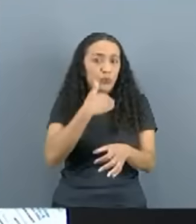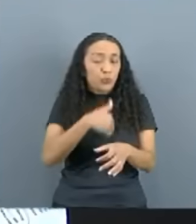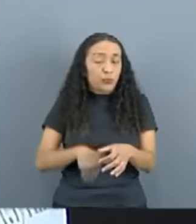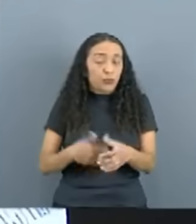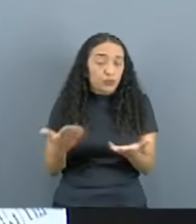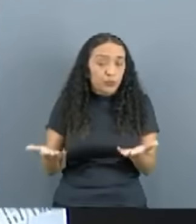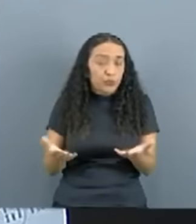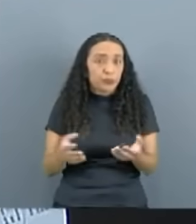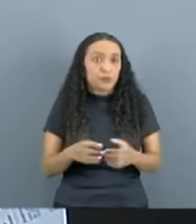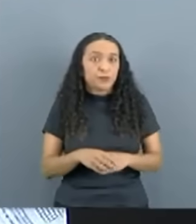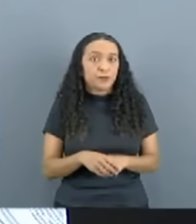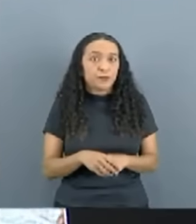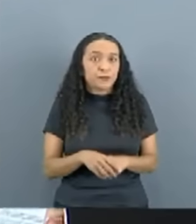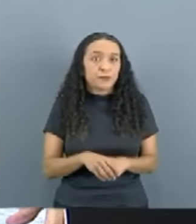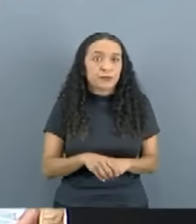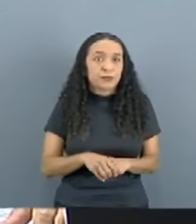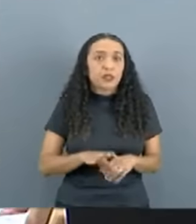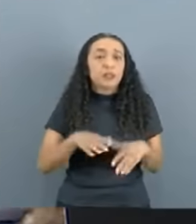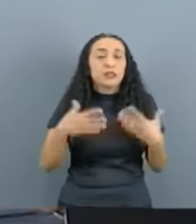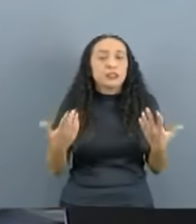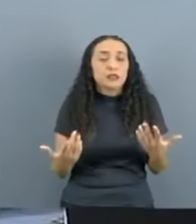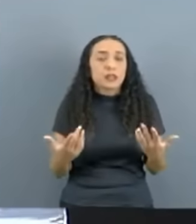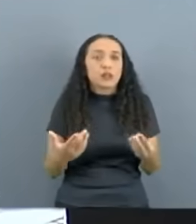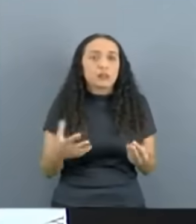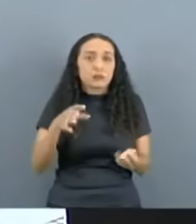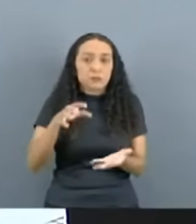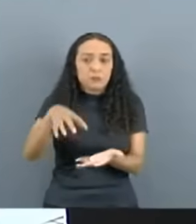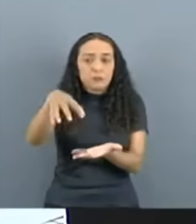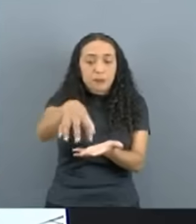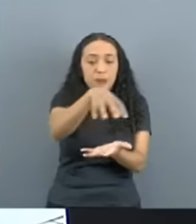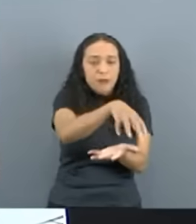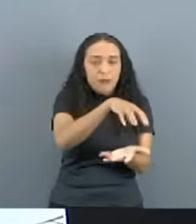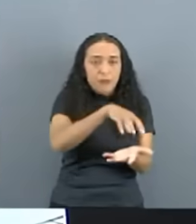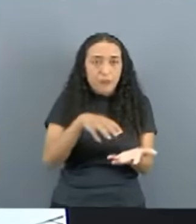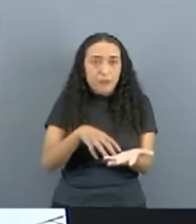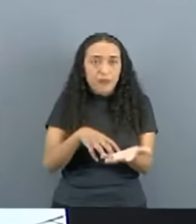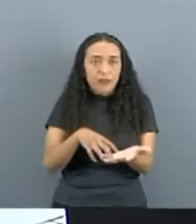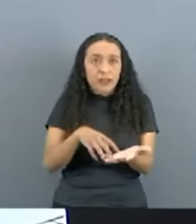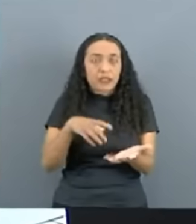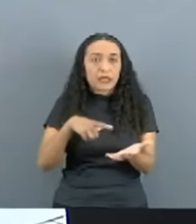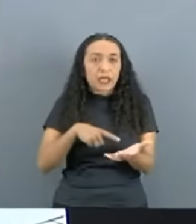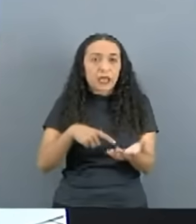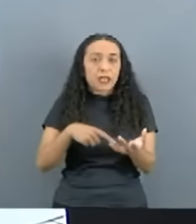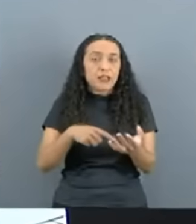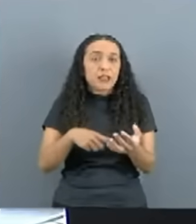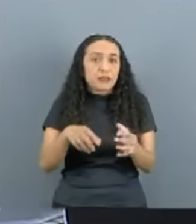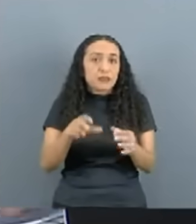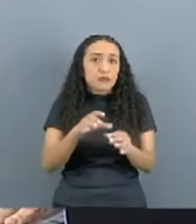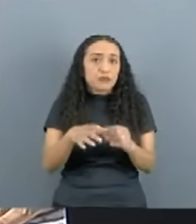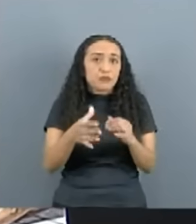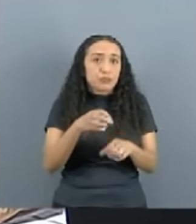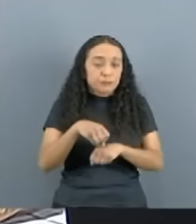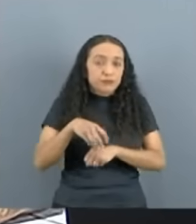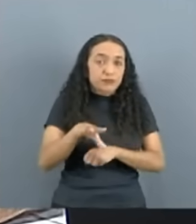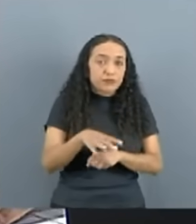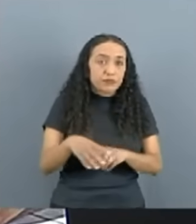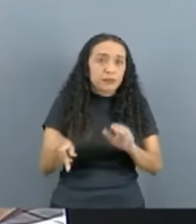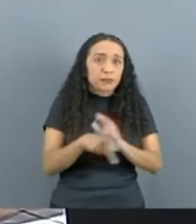seguinte, entre as entidades citadas pela Polícia Federal e pela Controladoria Geral da União, o